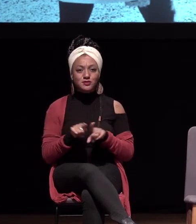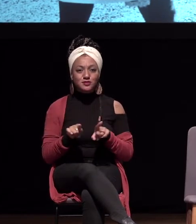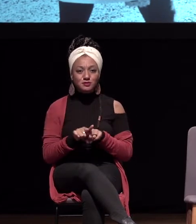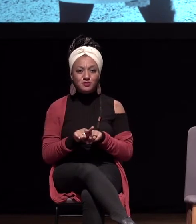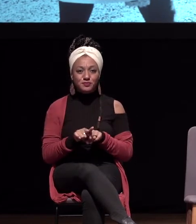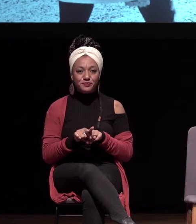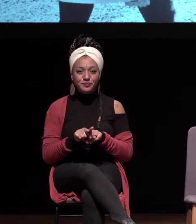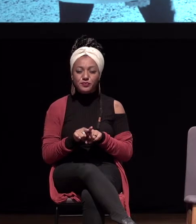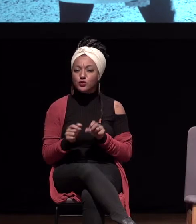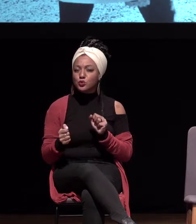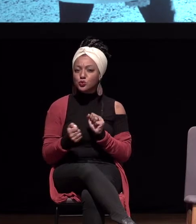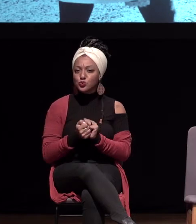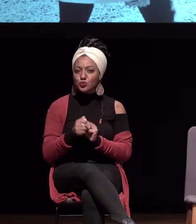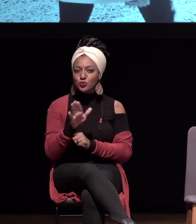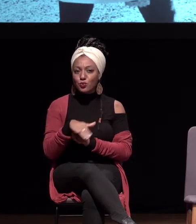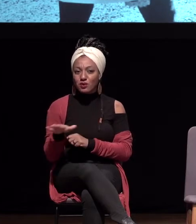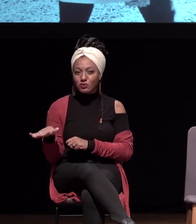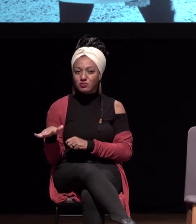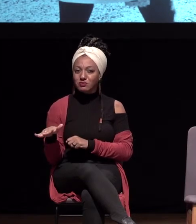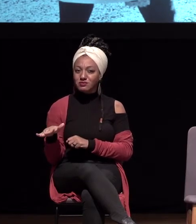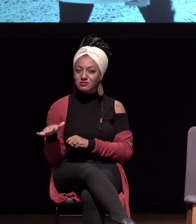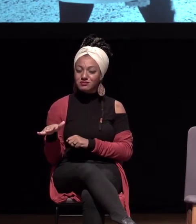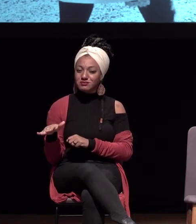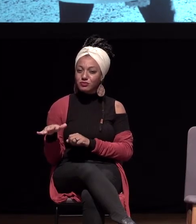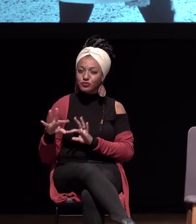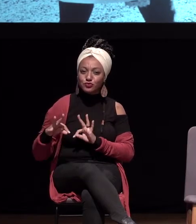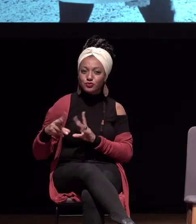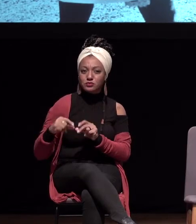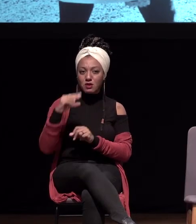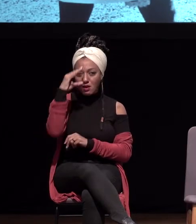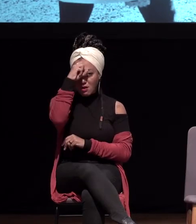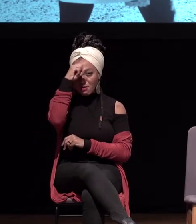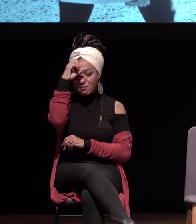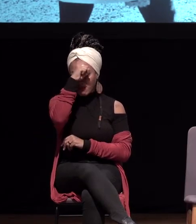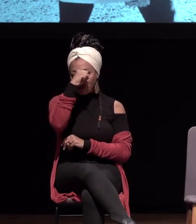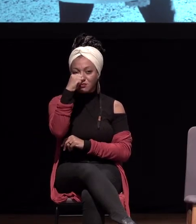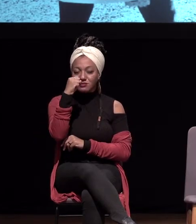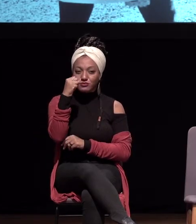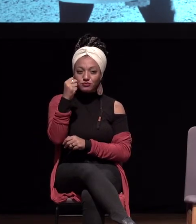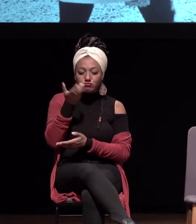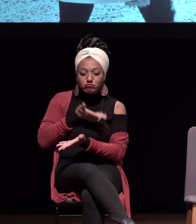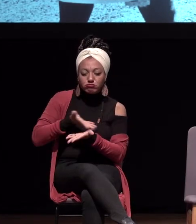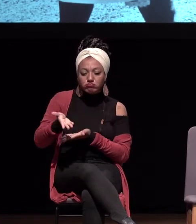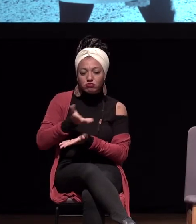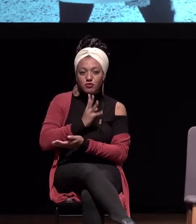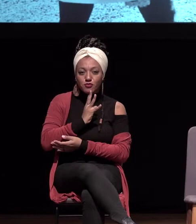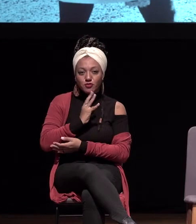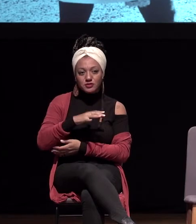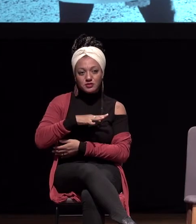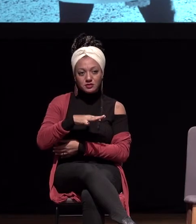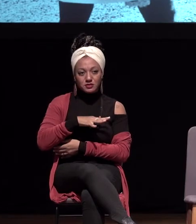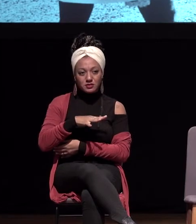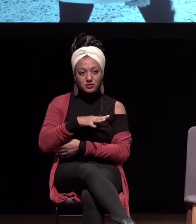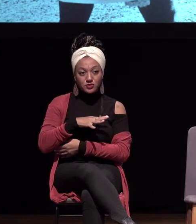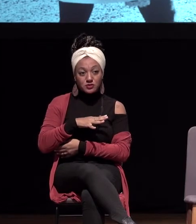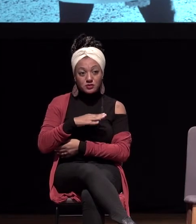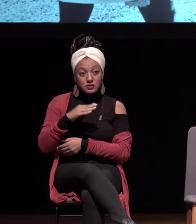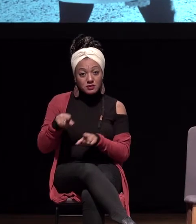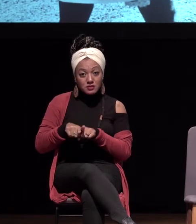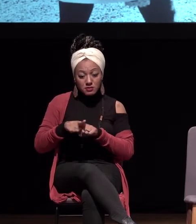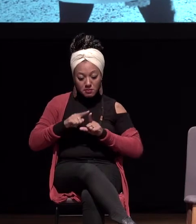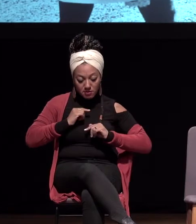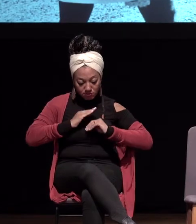de aprendizados, alunos, e, enfim, para reconhecer-se nessa cidade e construir-se dentro dessa